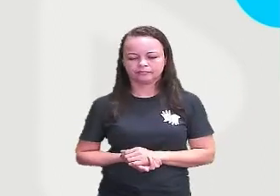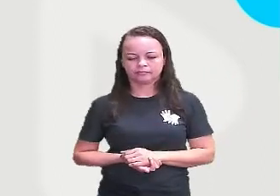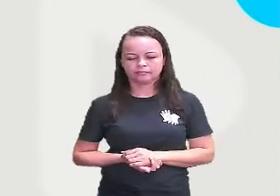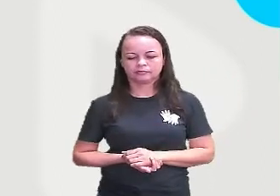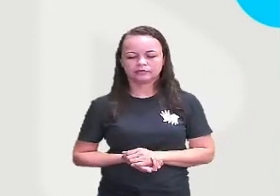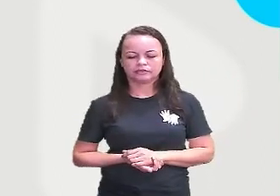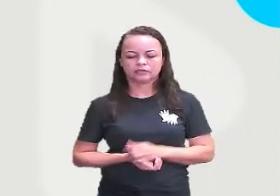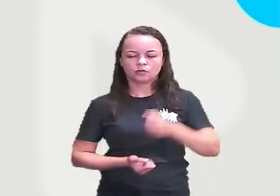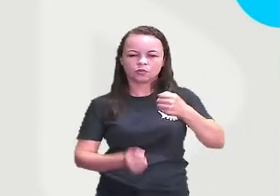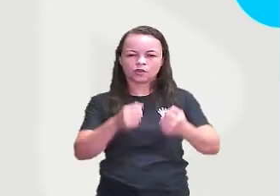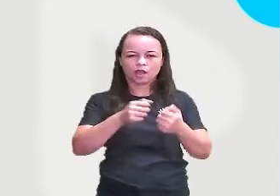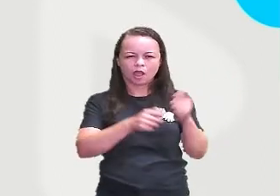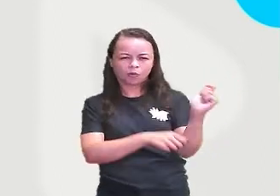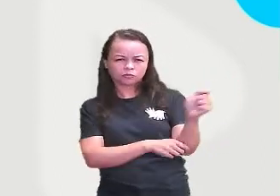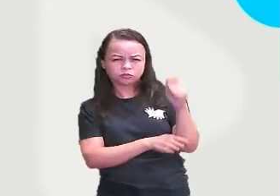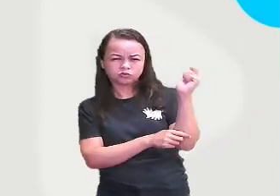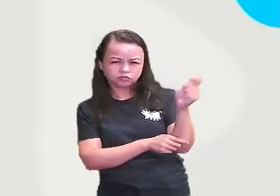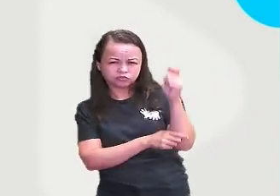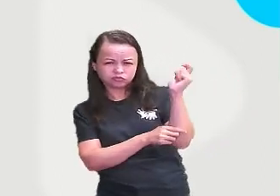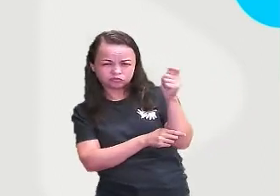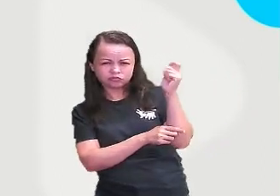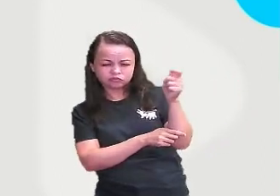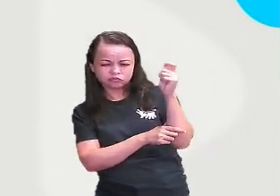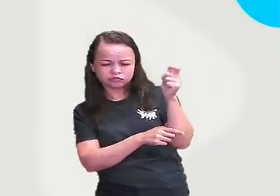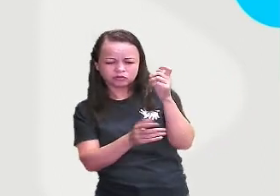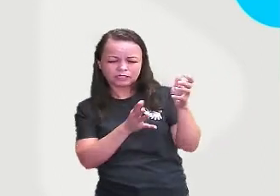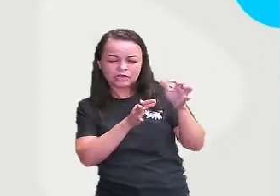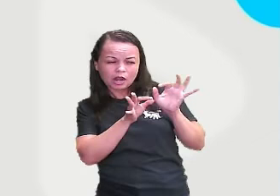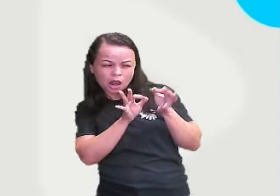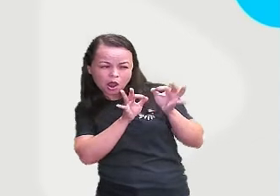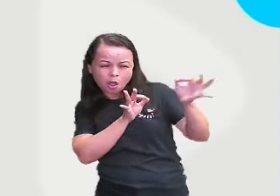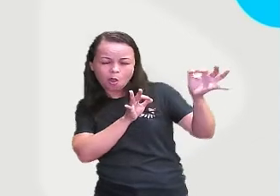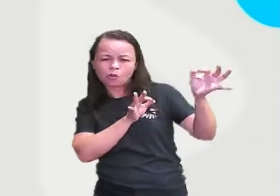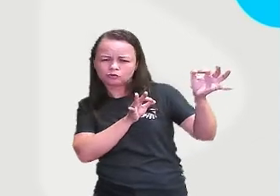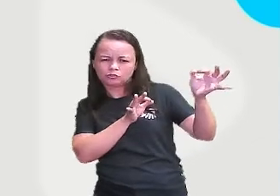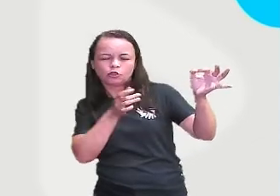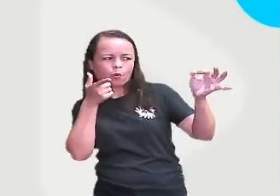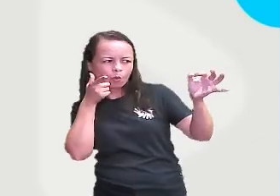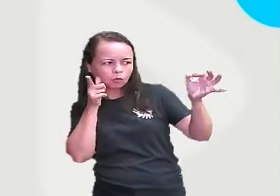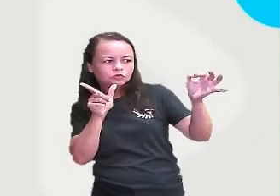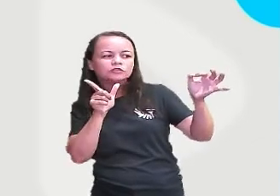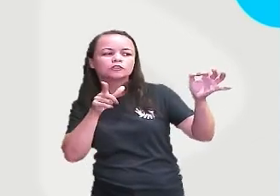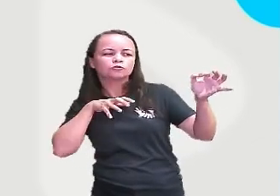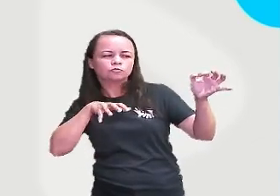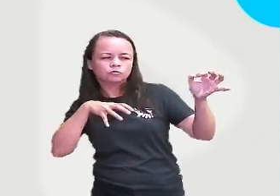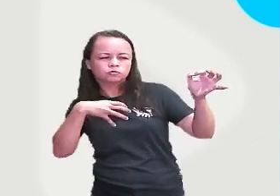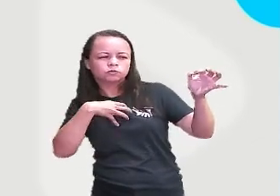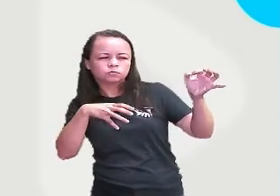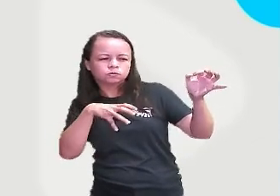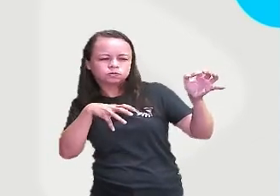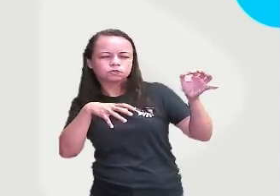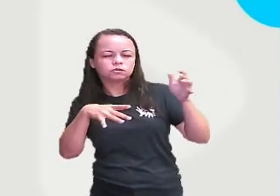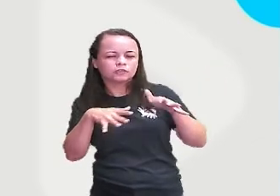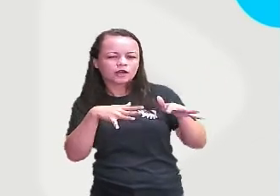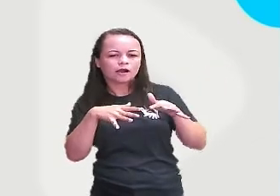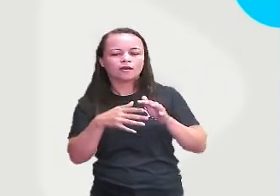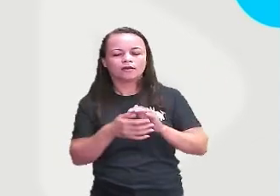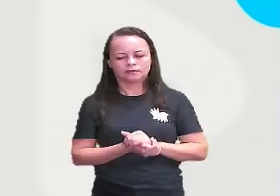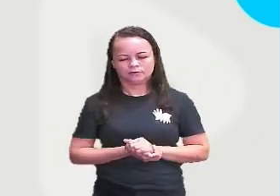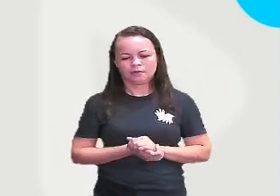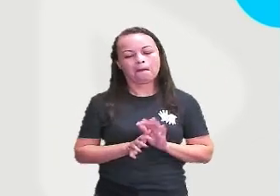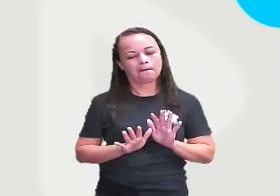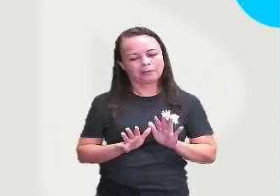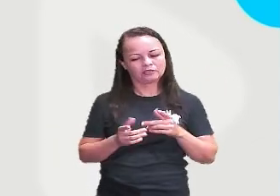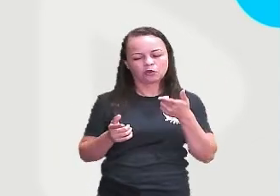A ambulância está longe, mas já consigo ouvir a sirene. A ambulância está longe, mas ele já